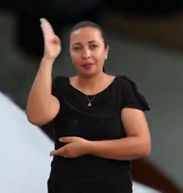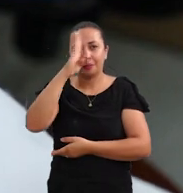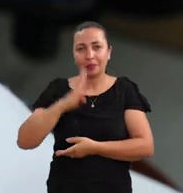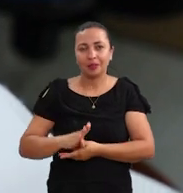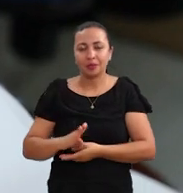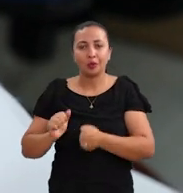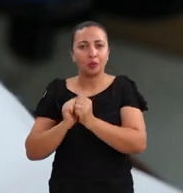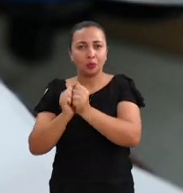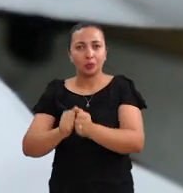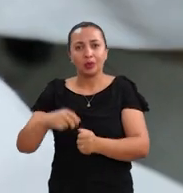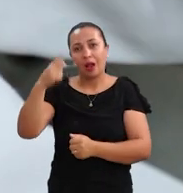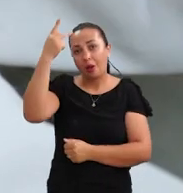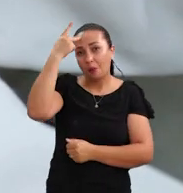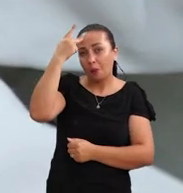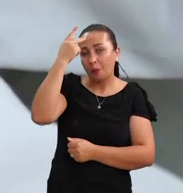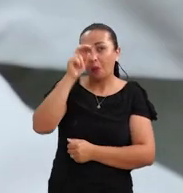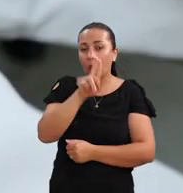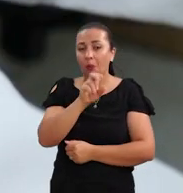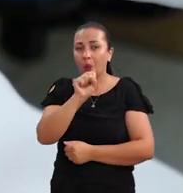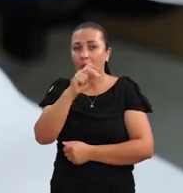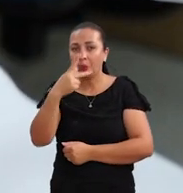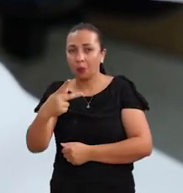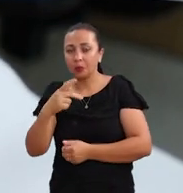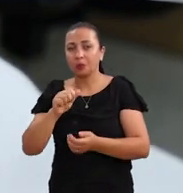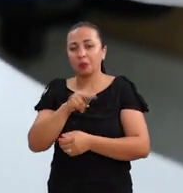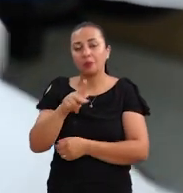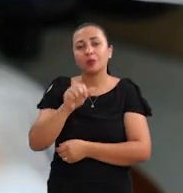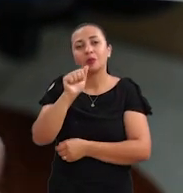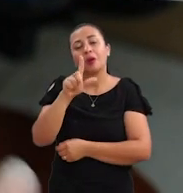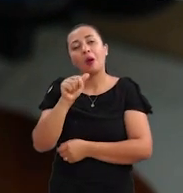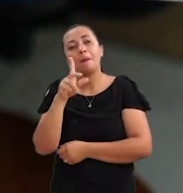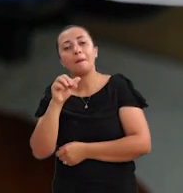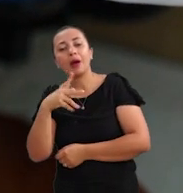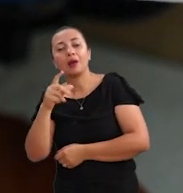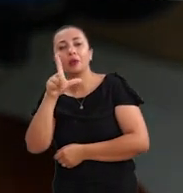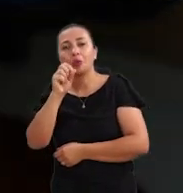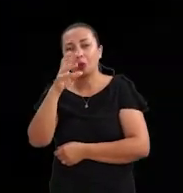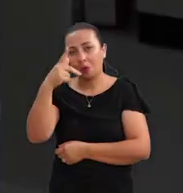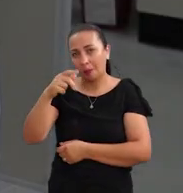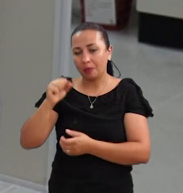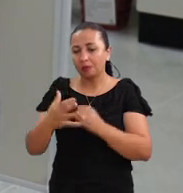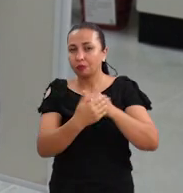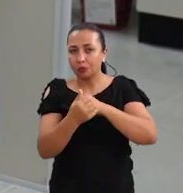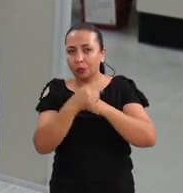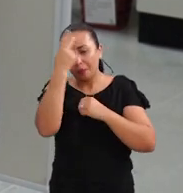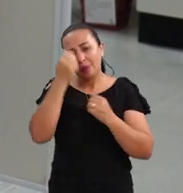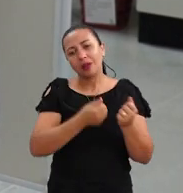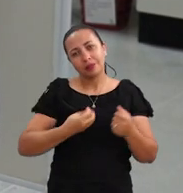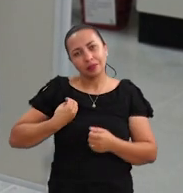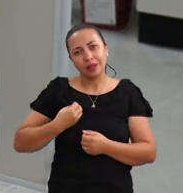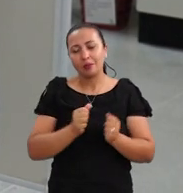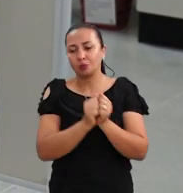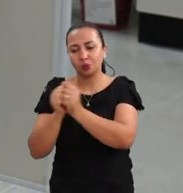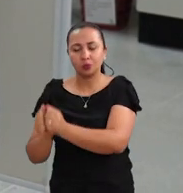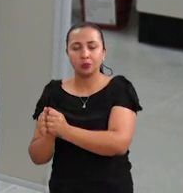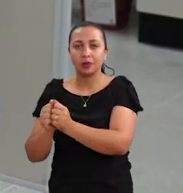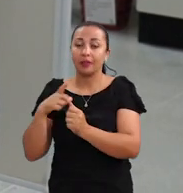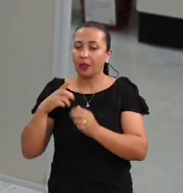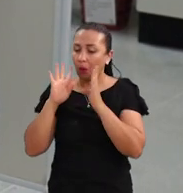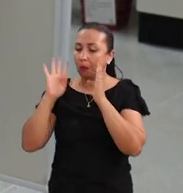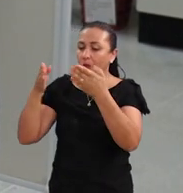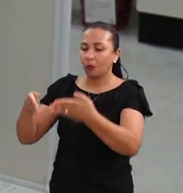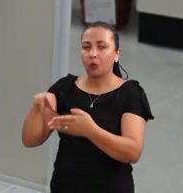com coordenação da USP, o professor Norberto Peporino Lopes, que nos convidou para participar. Né, ela tem como foco a